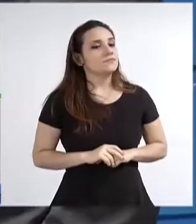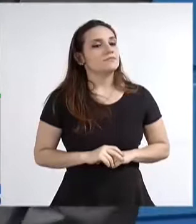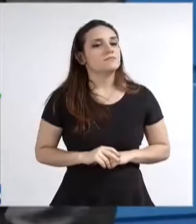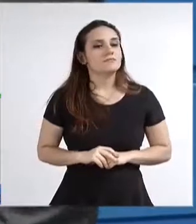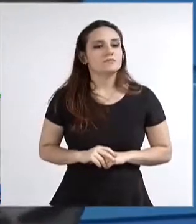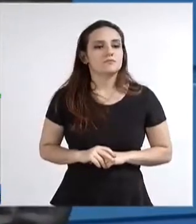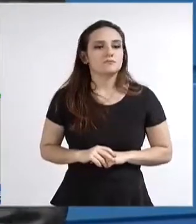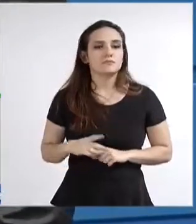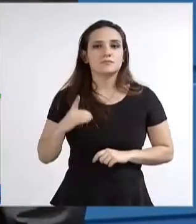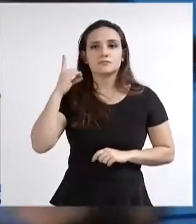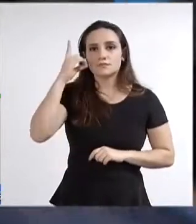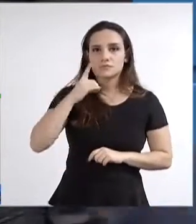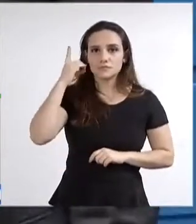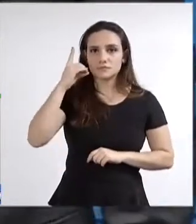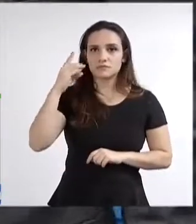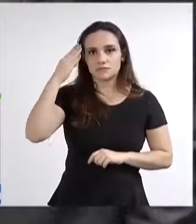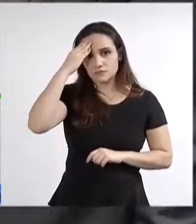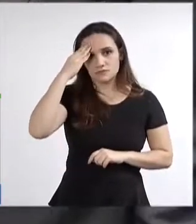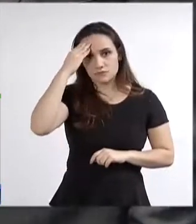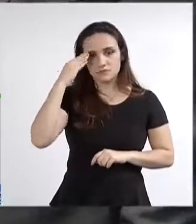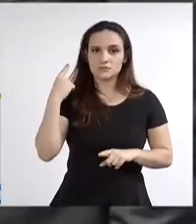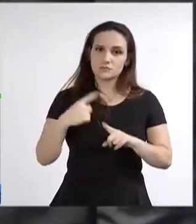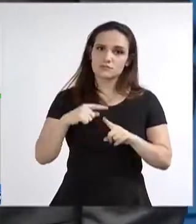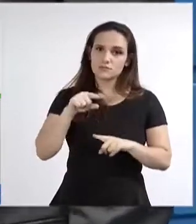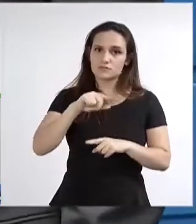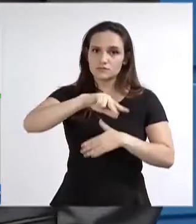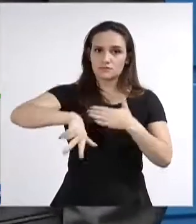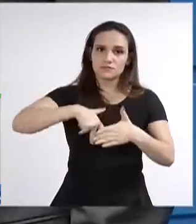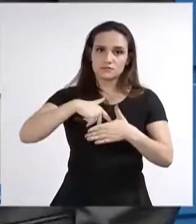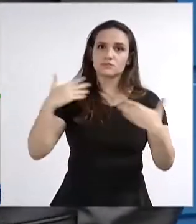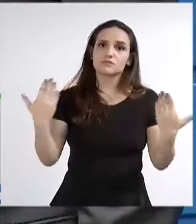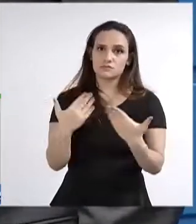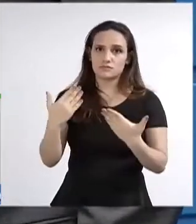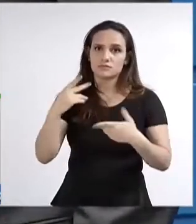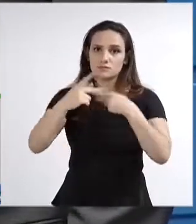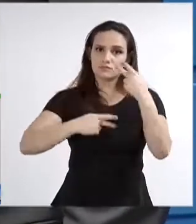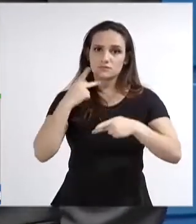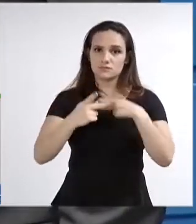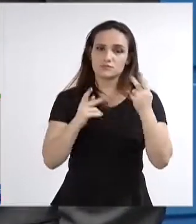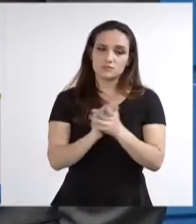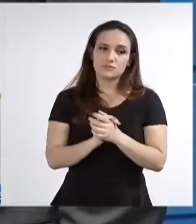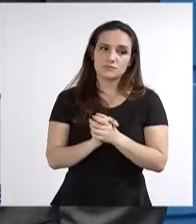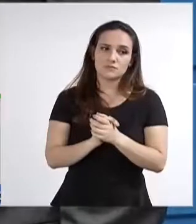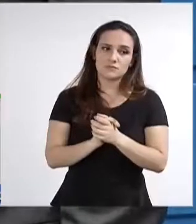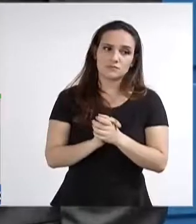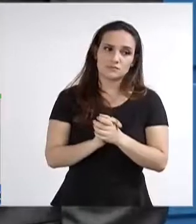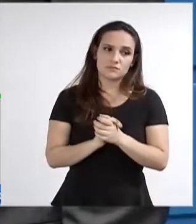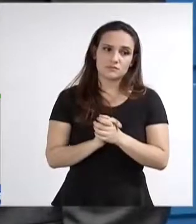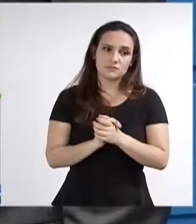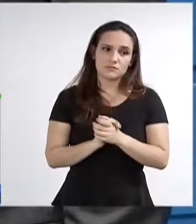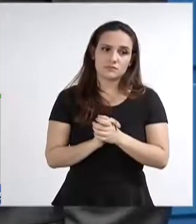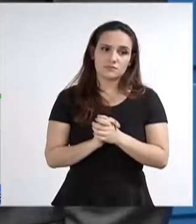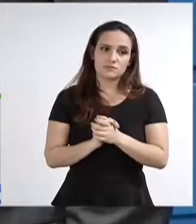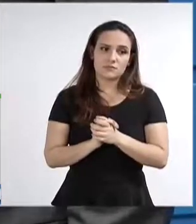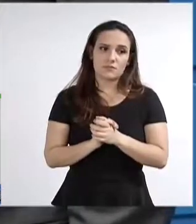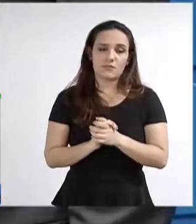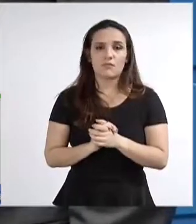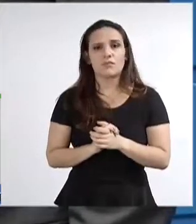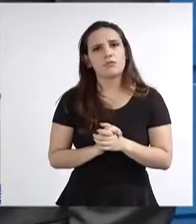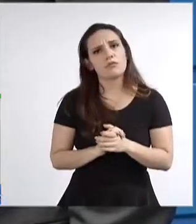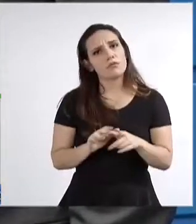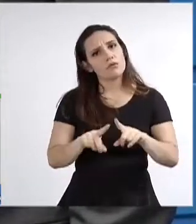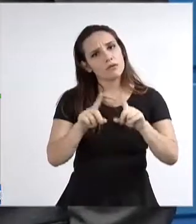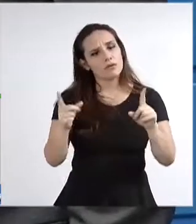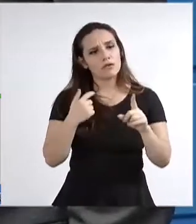quero cumprimentar a Vossa Excelência pelo uso da fala do dia de hoje aqui nessa casa, e, na